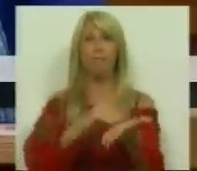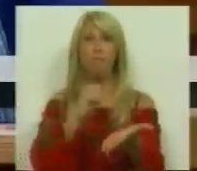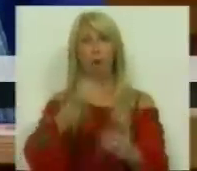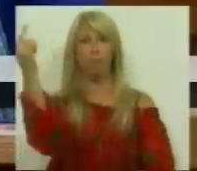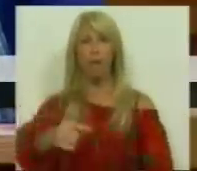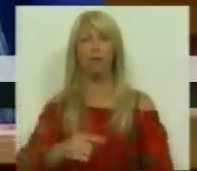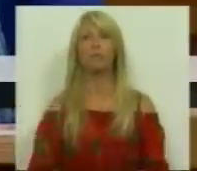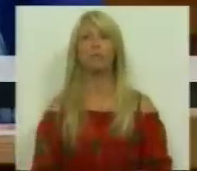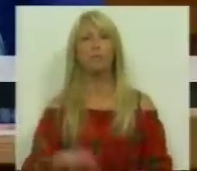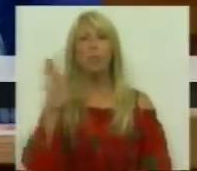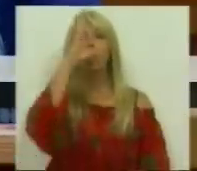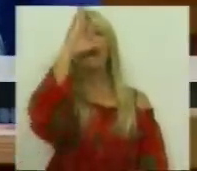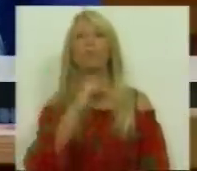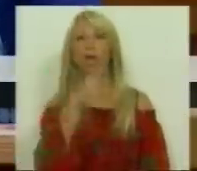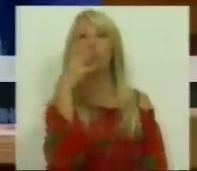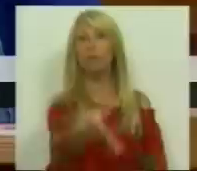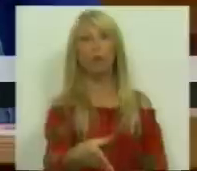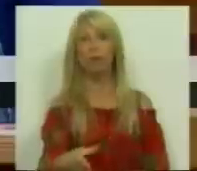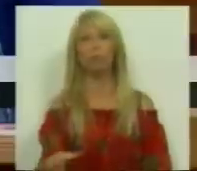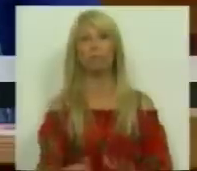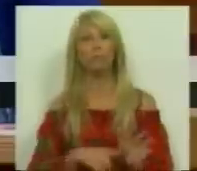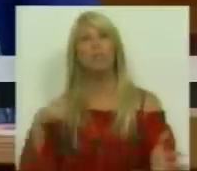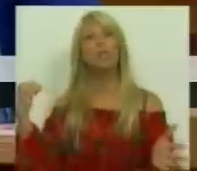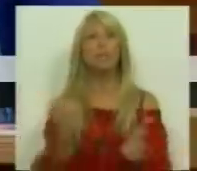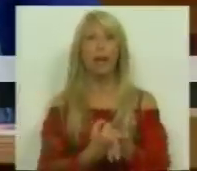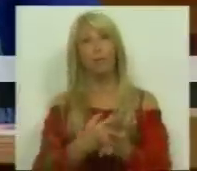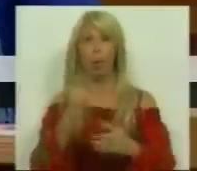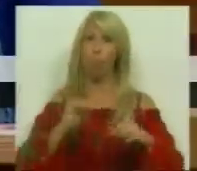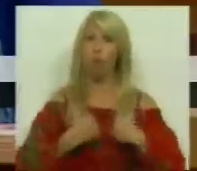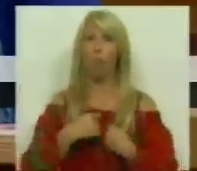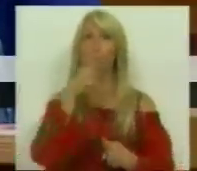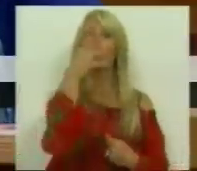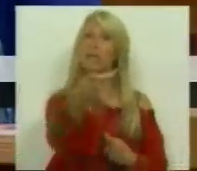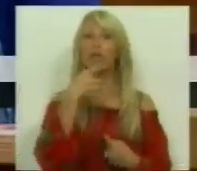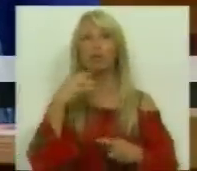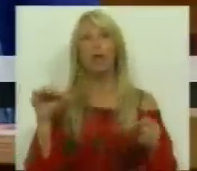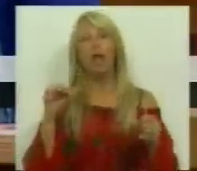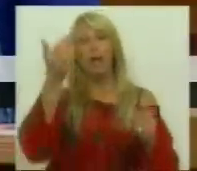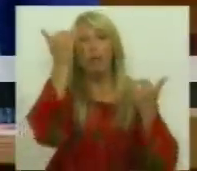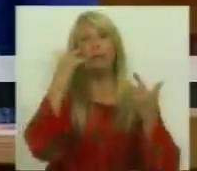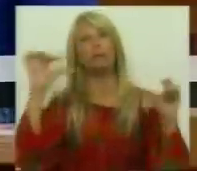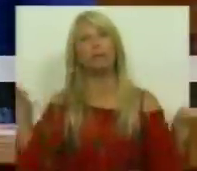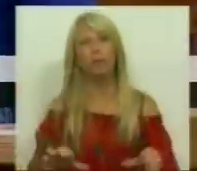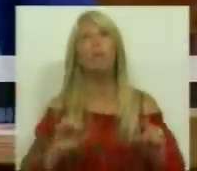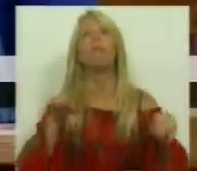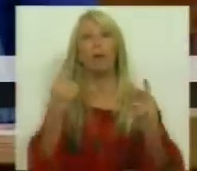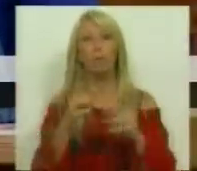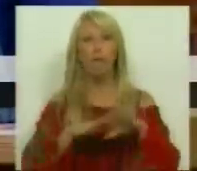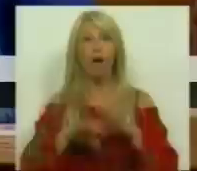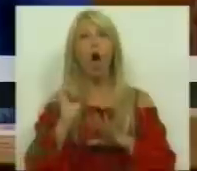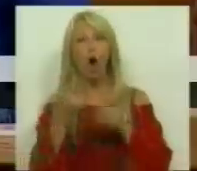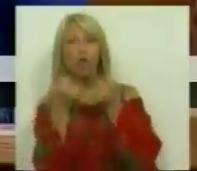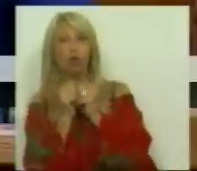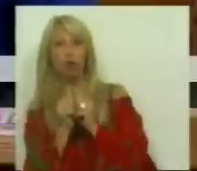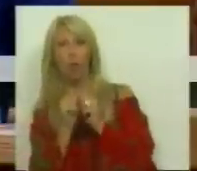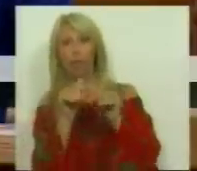Um primeiro-ministro que diz que será sempre ele a dar as más notícias e depois se esconde atrás do Ministro das Finanças. Um Ministro